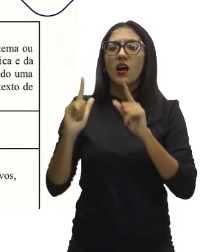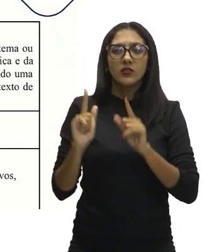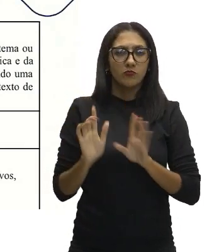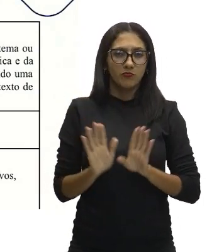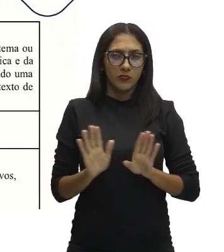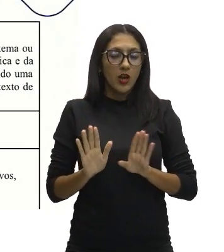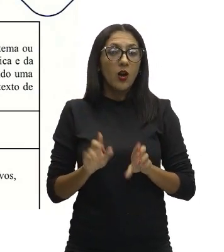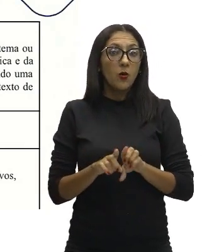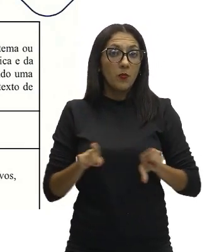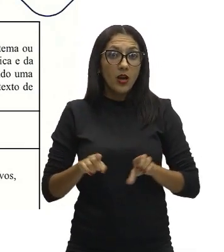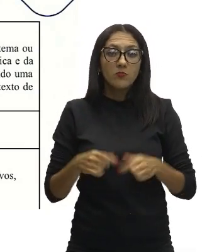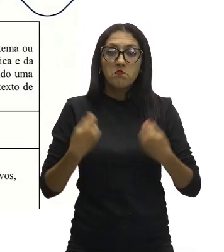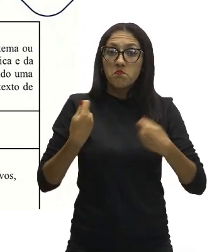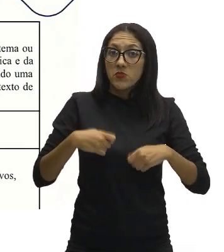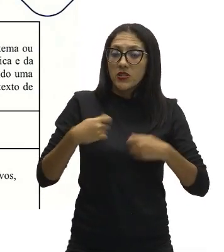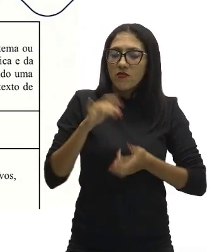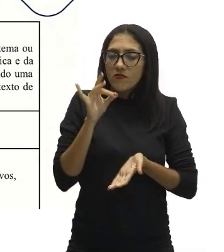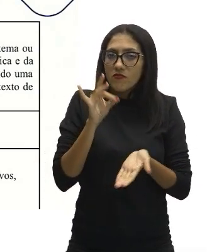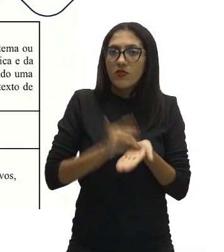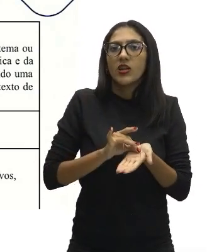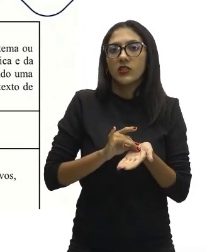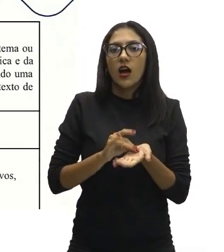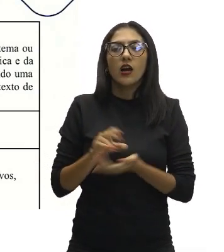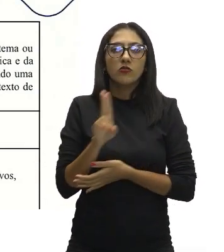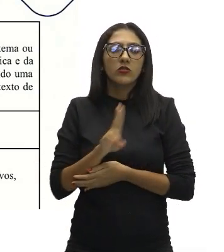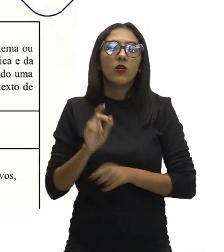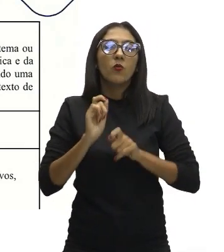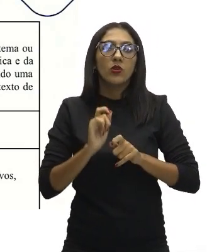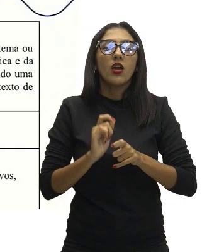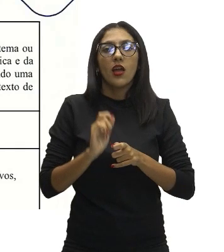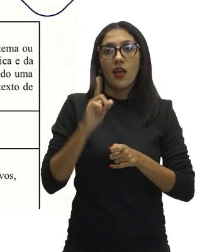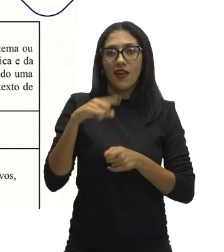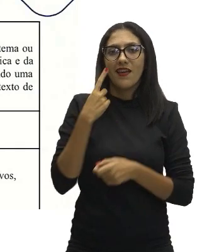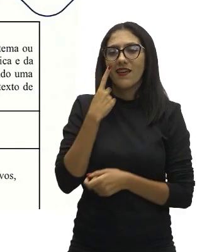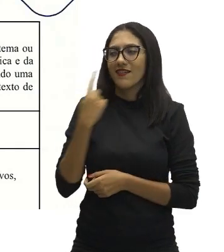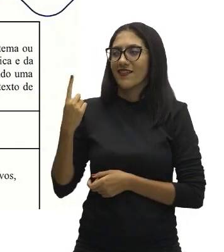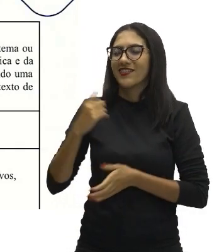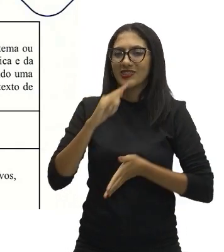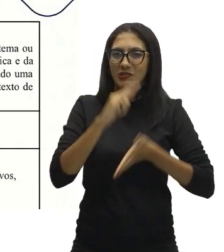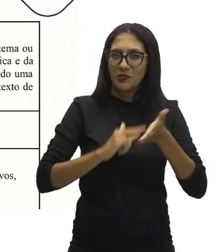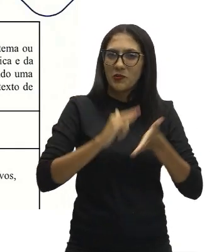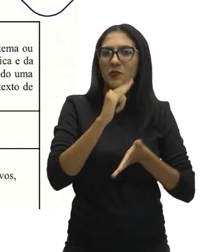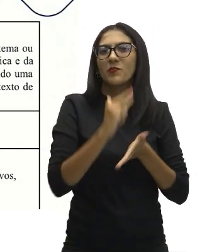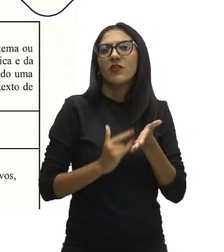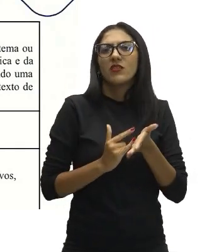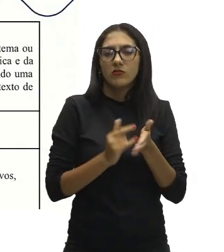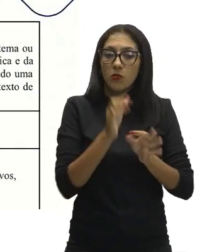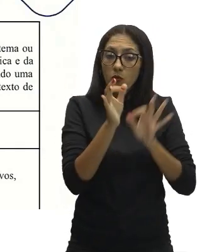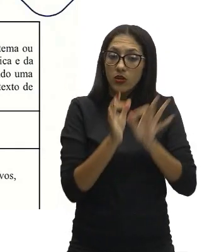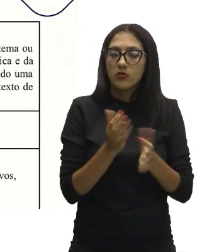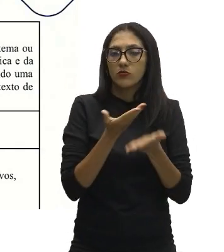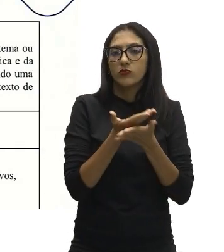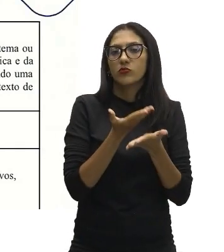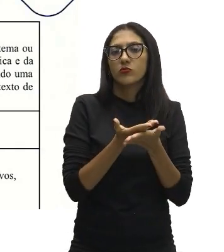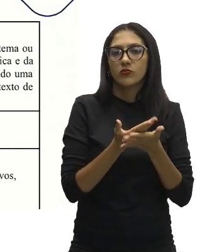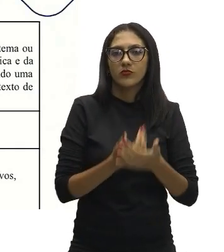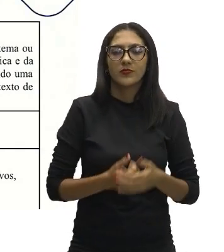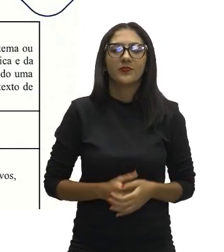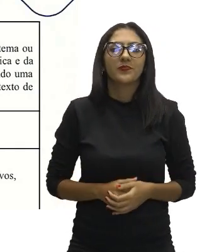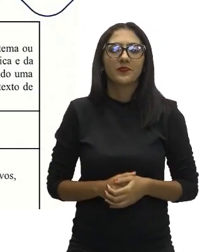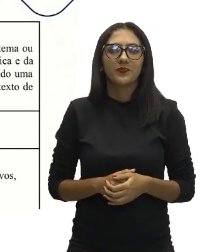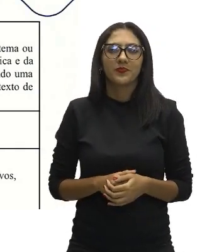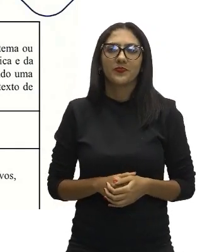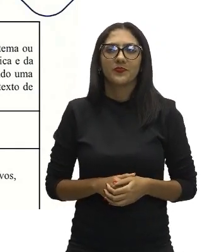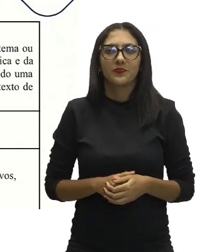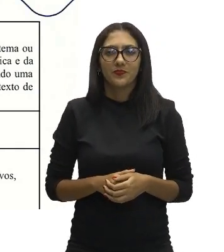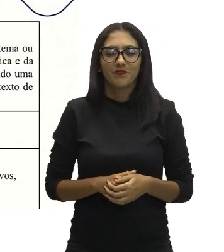ali que o professor precisa utilizar, destinada a ele, é o plano de aula, né? Isso, pedagoga Suzana? Exatamente. Tem um item aí, inclusive,